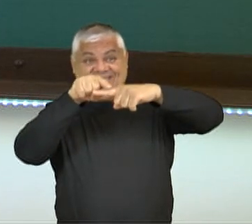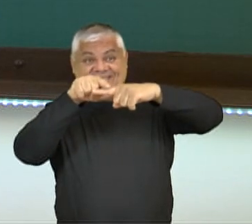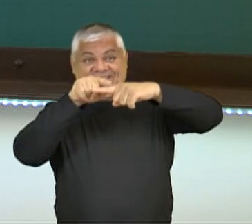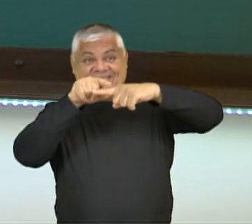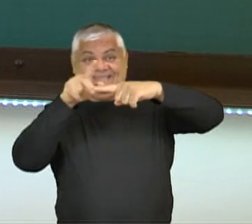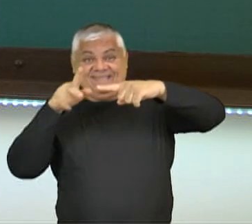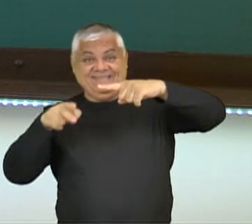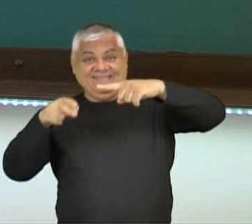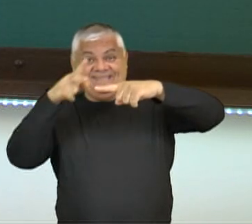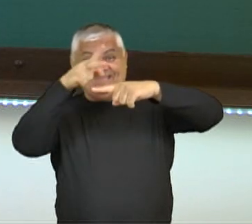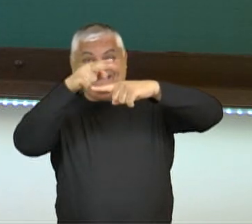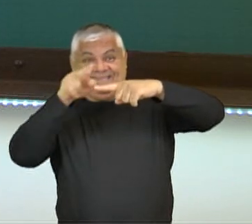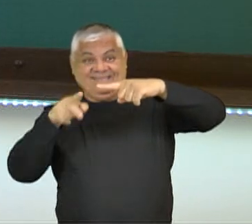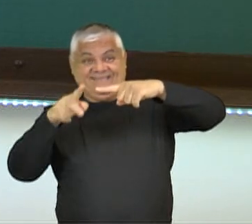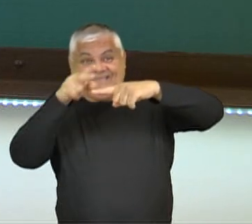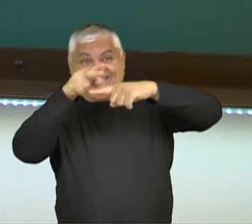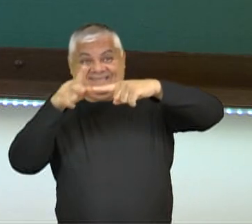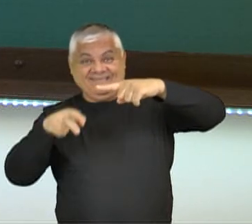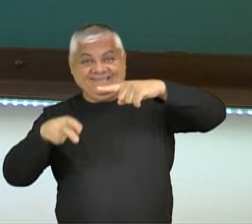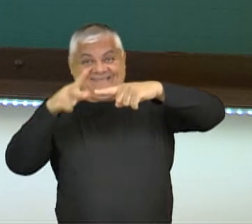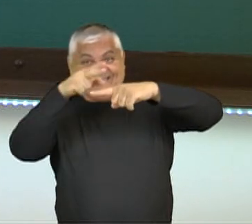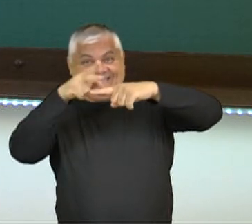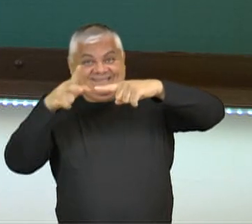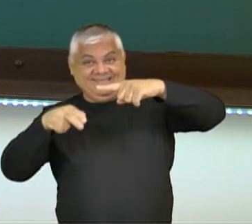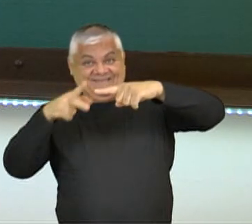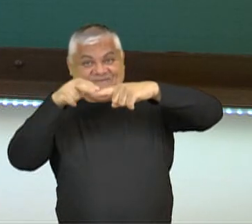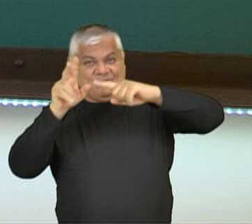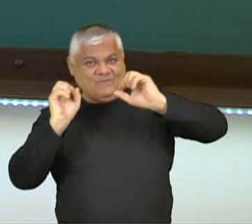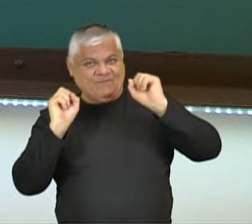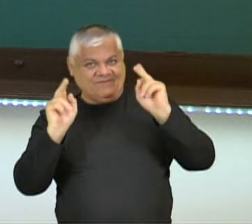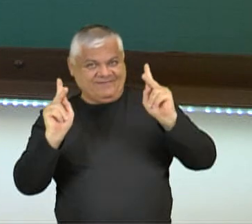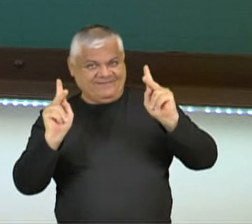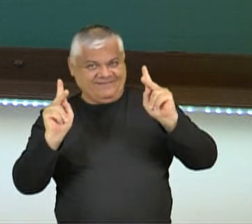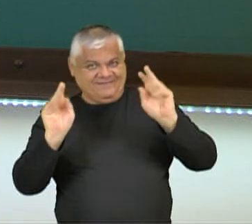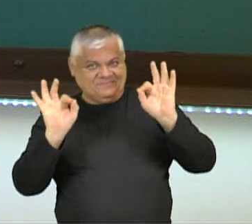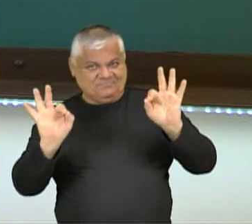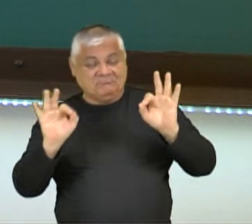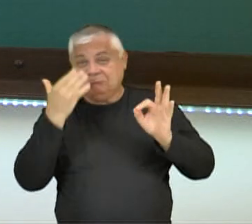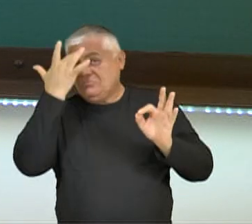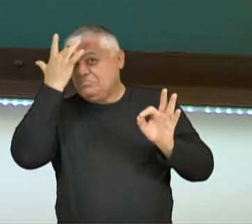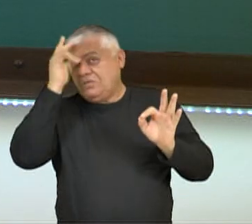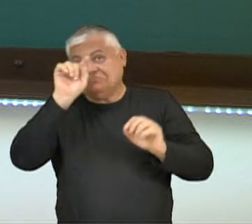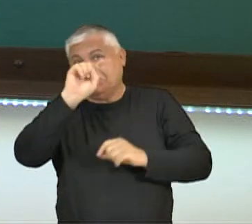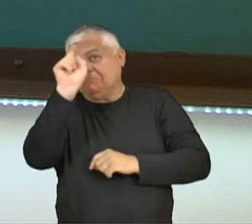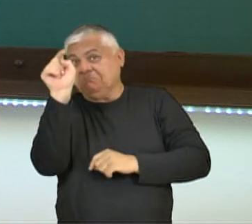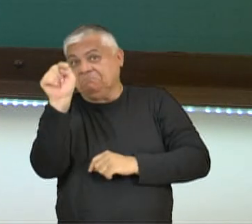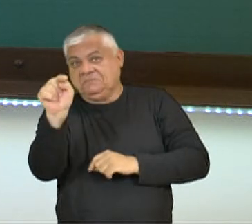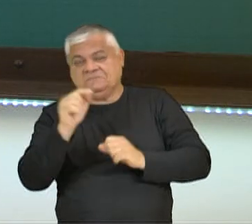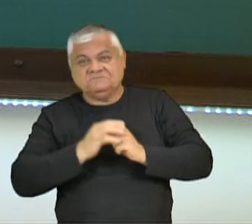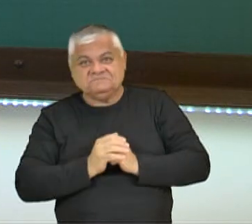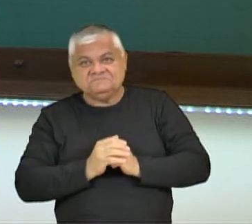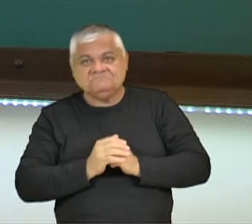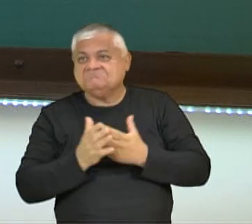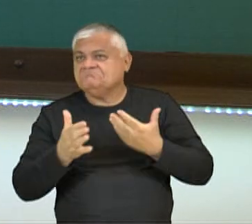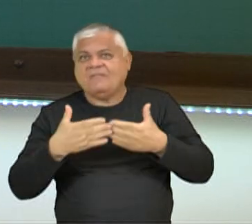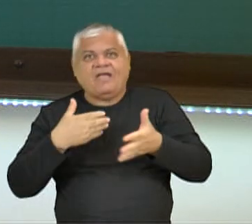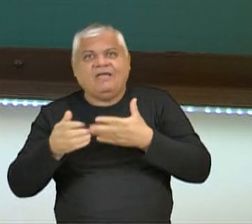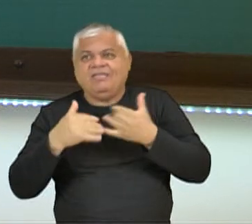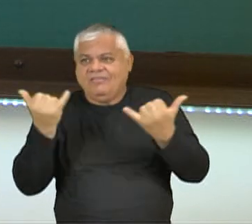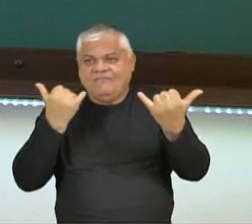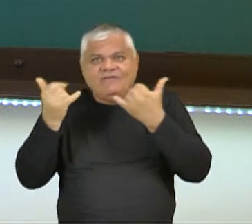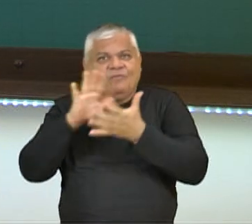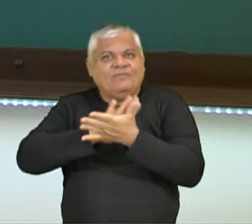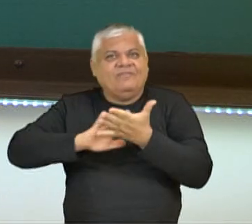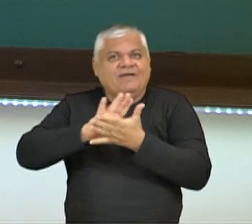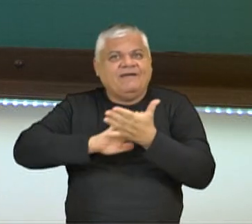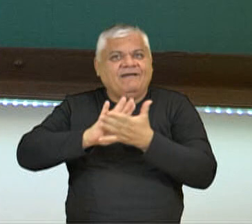θ. Então, o alfa é igual ao θ. Fechou. Não sei o alfa, não sei o θ. Não sei ninguém por enquanto. Só